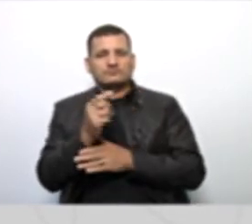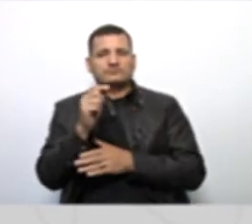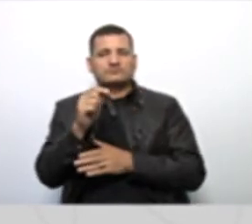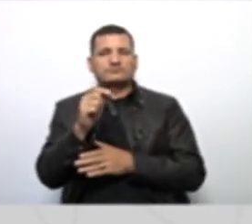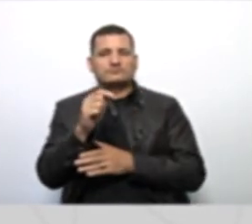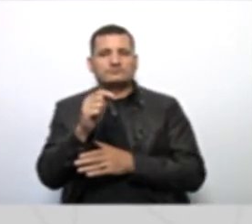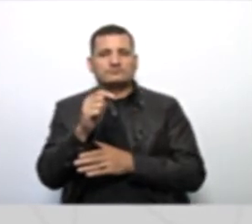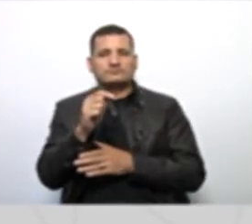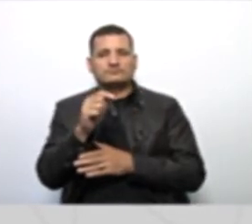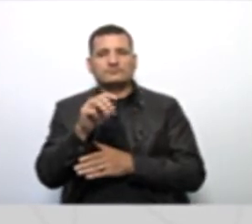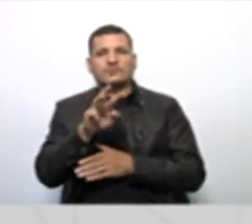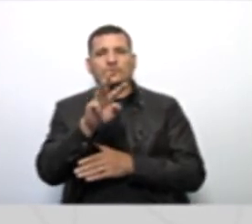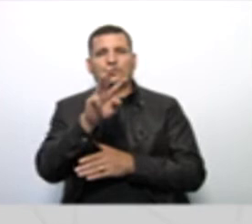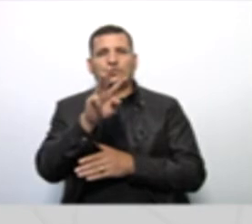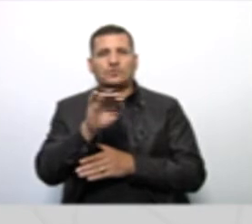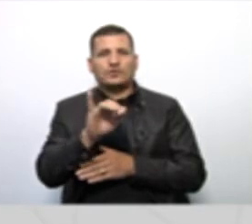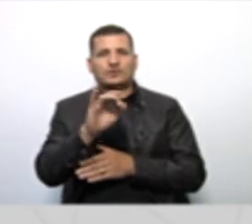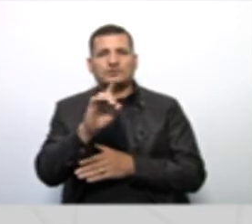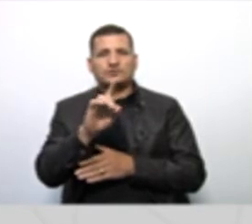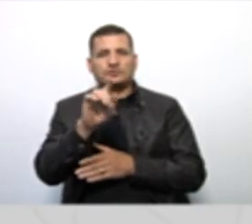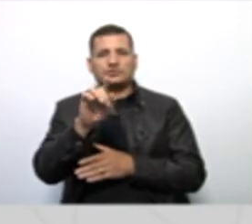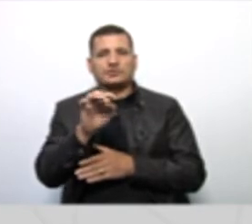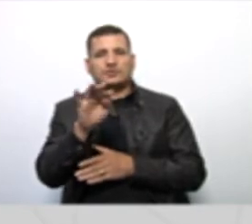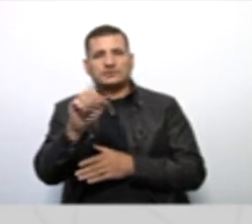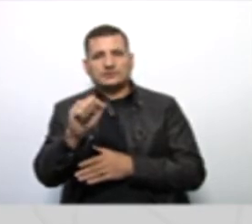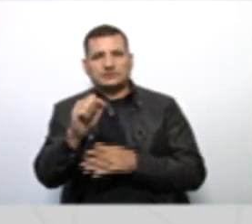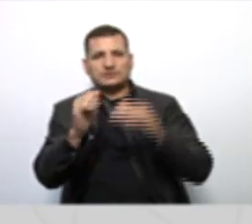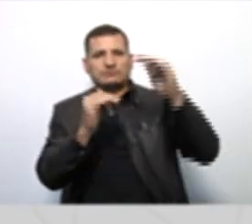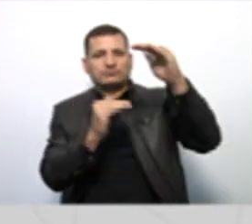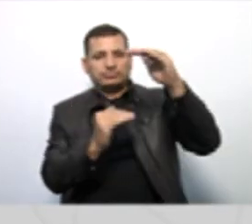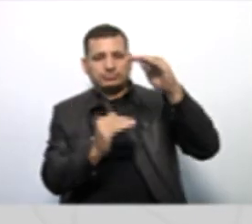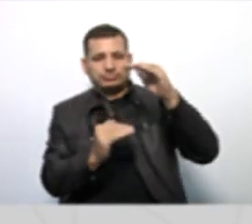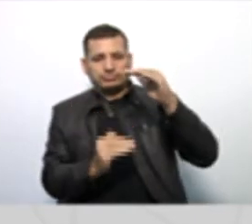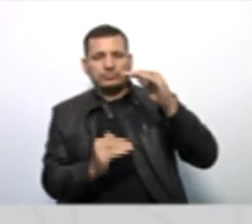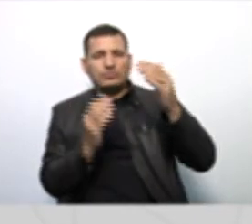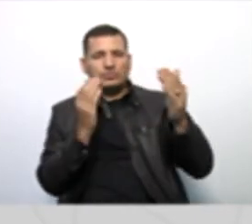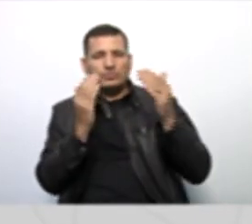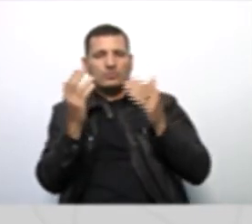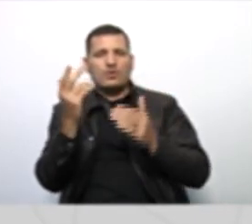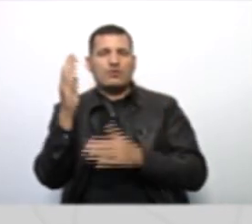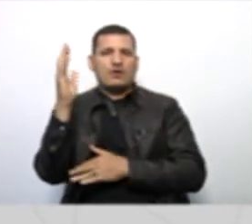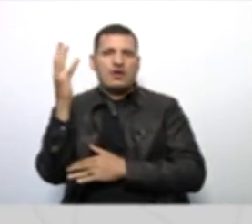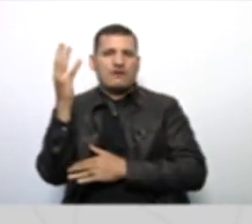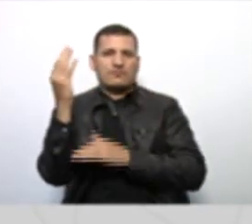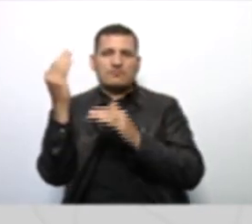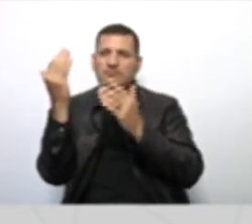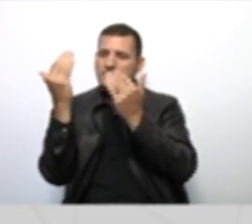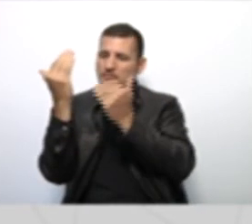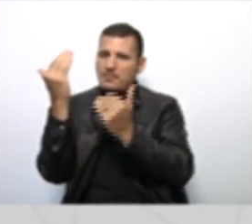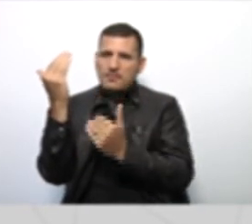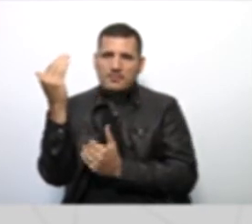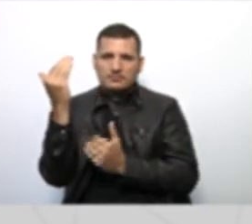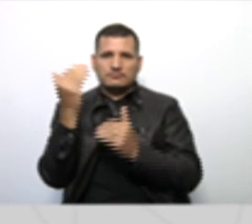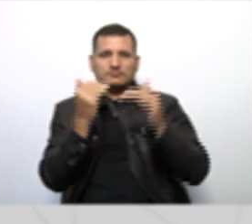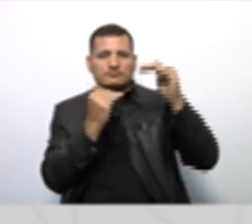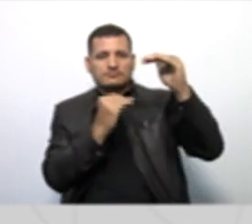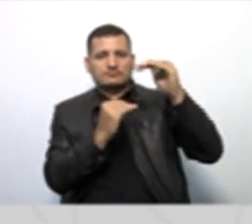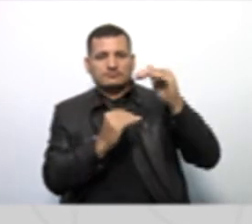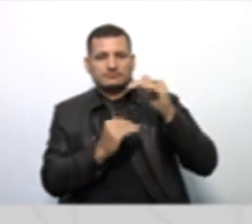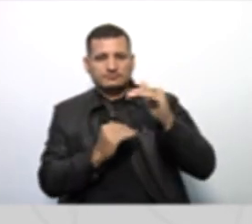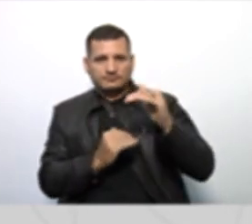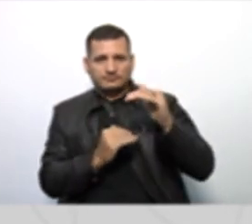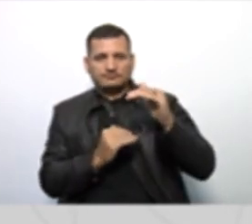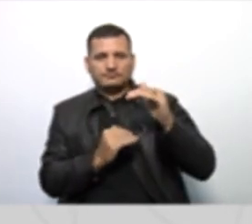uma árvore, tá vendo? Uma árvore, o read de maneira declarativa. Ou seja, eu vou voltar aqui rapidinho, ó. Tá vendo aqui, ó? É